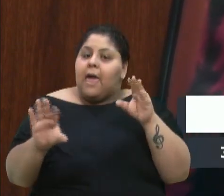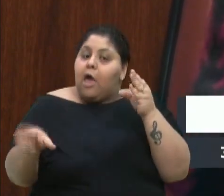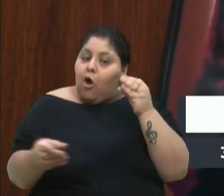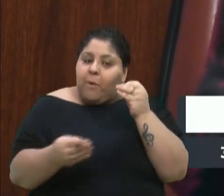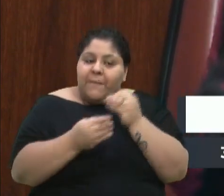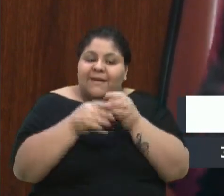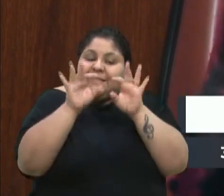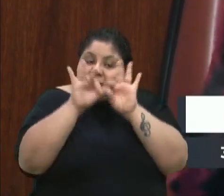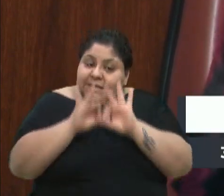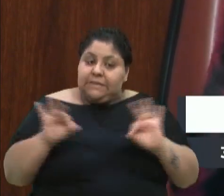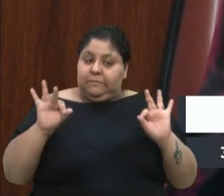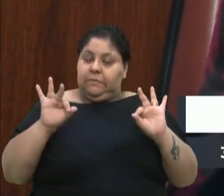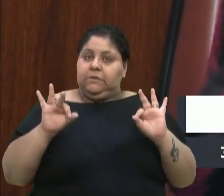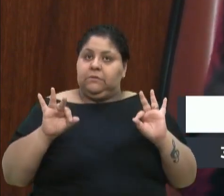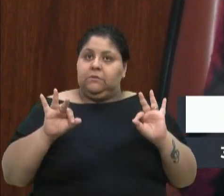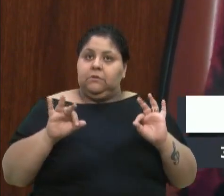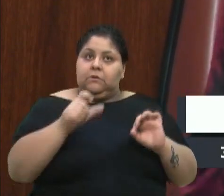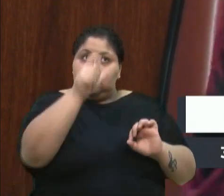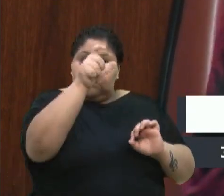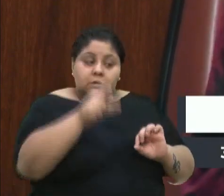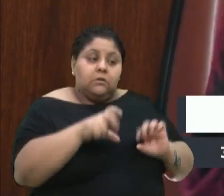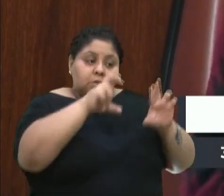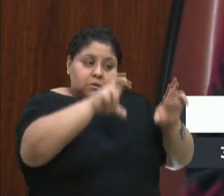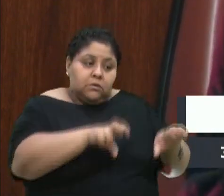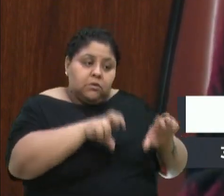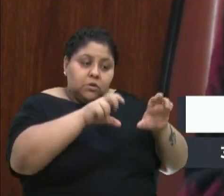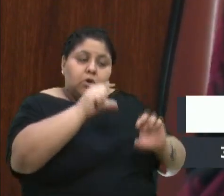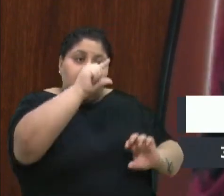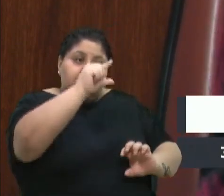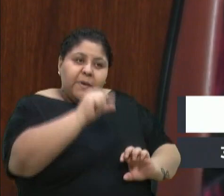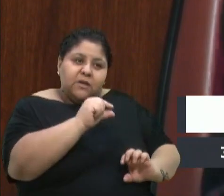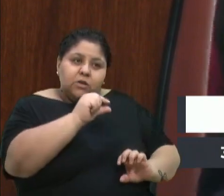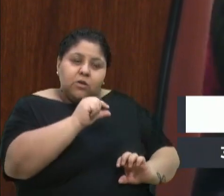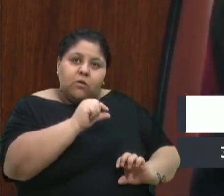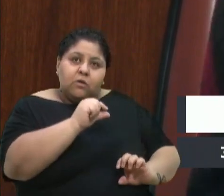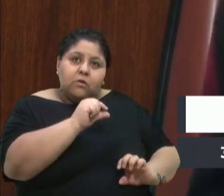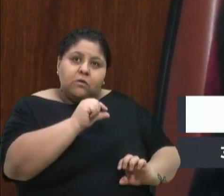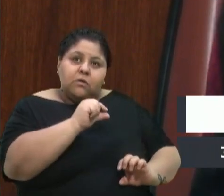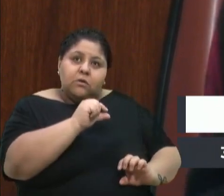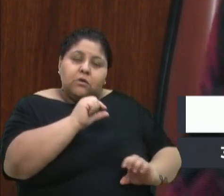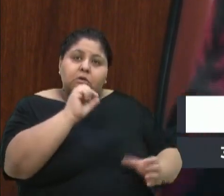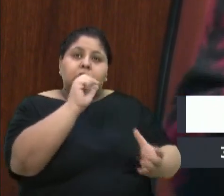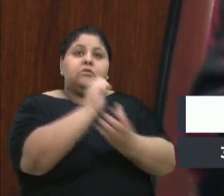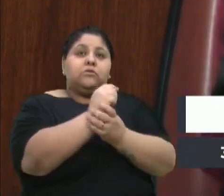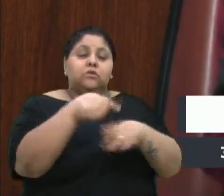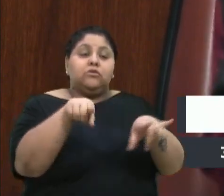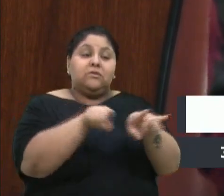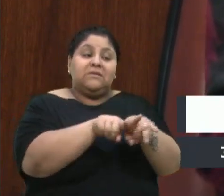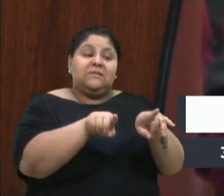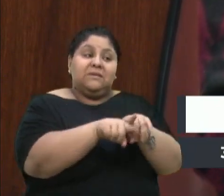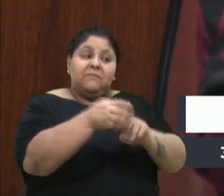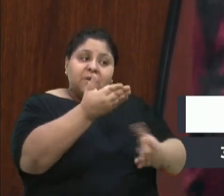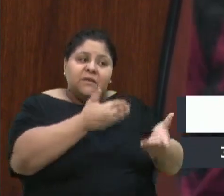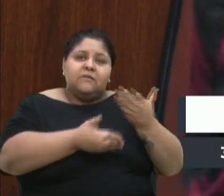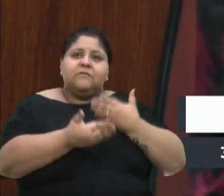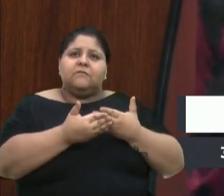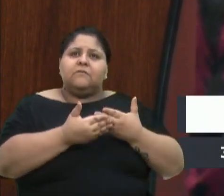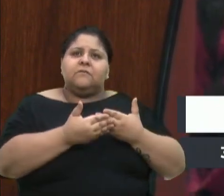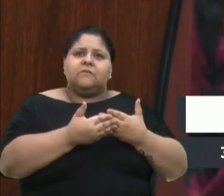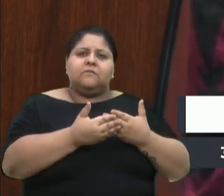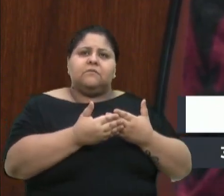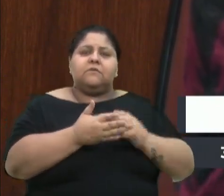que os produtores com menores condições também sejam atendidos. Vereador Fantinel não